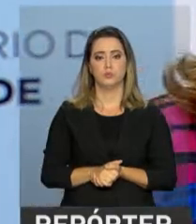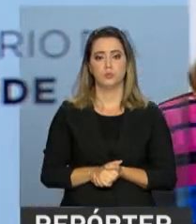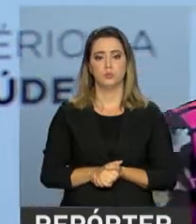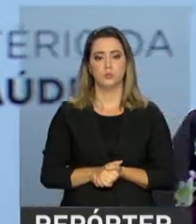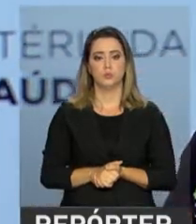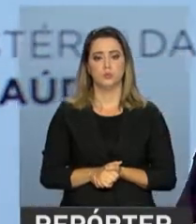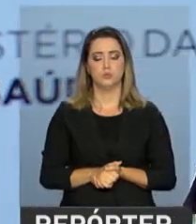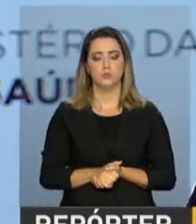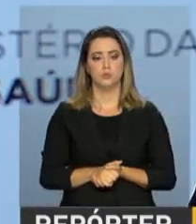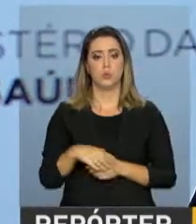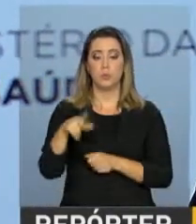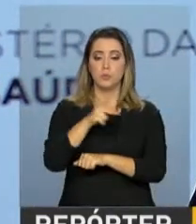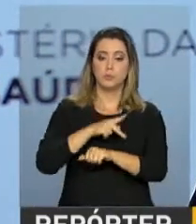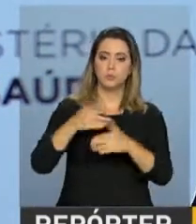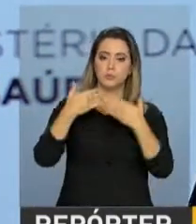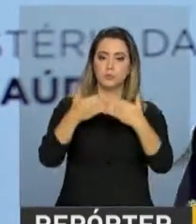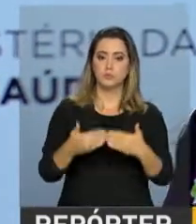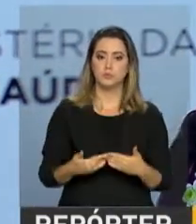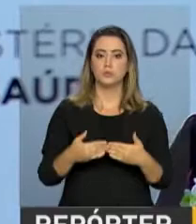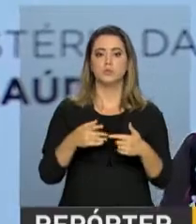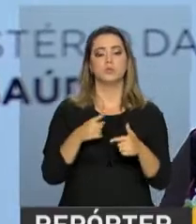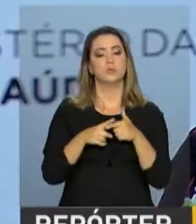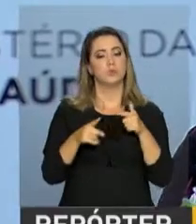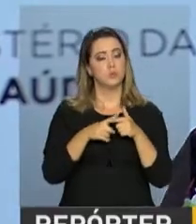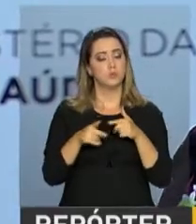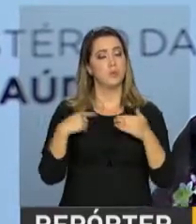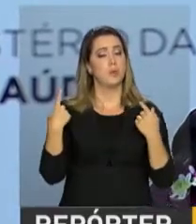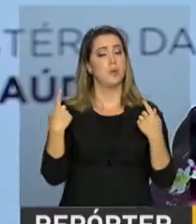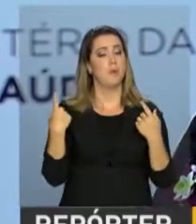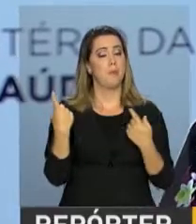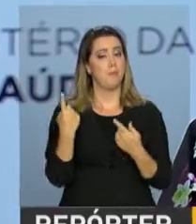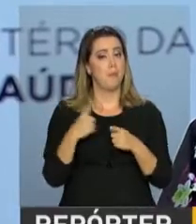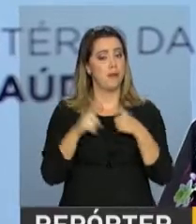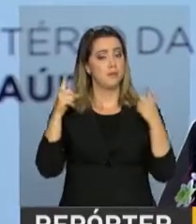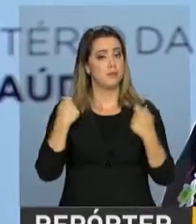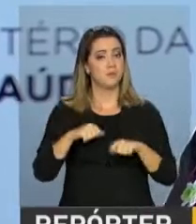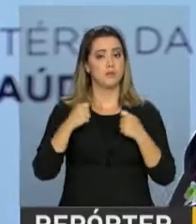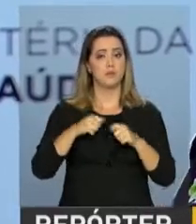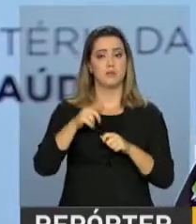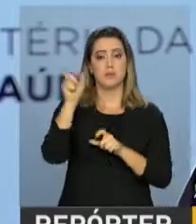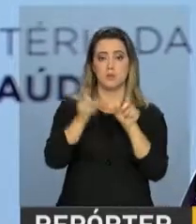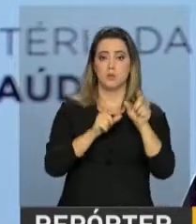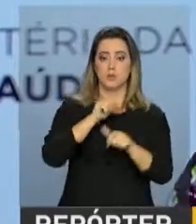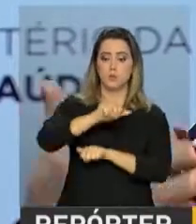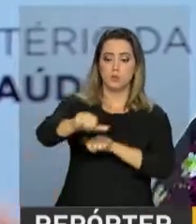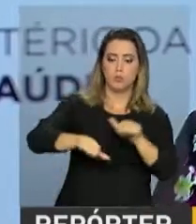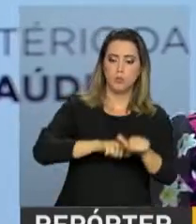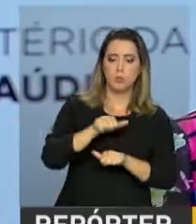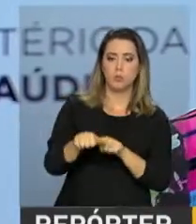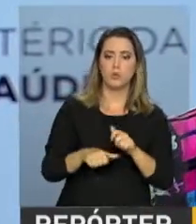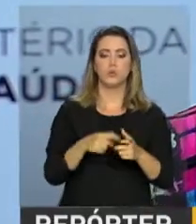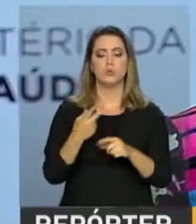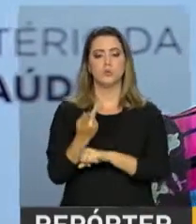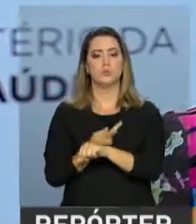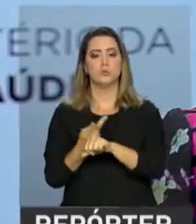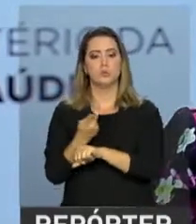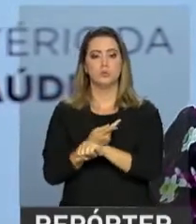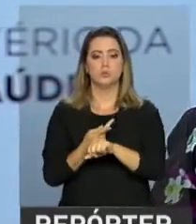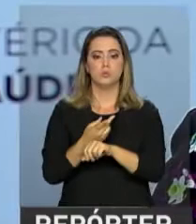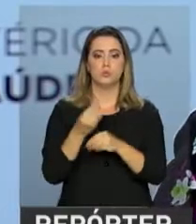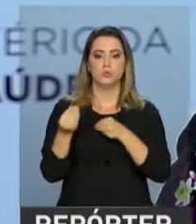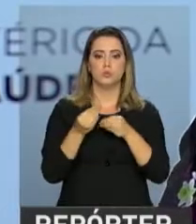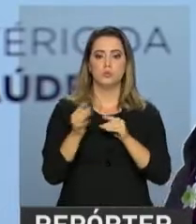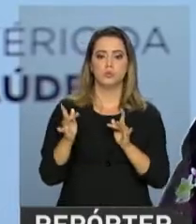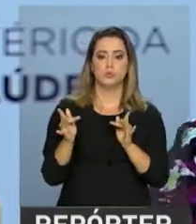país está enfrentando essa epidemia, mas precisa que as pessoas mudem o comportamento no sentido de buscarem